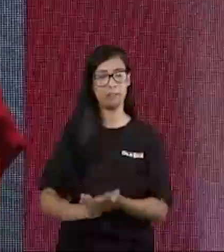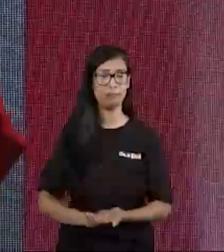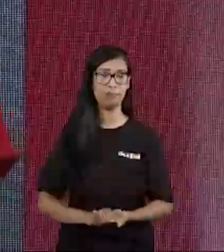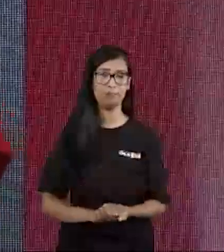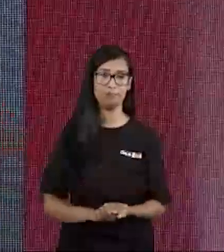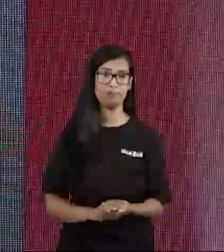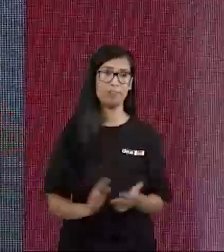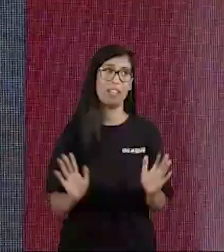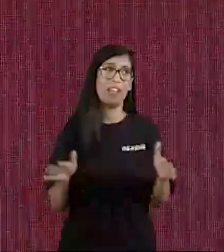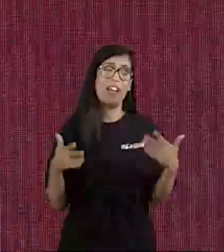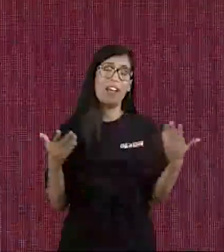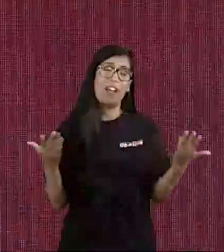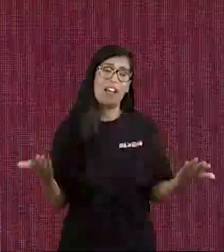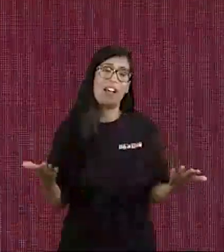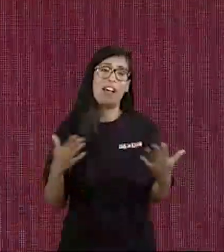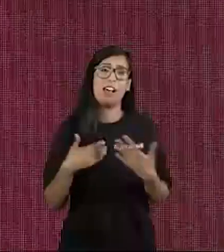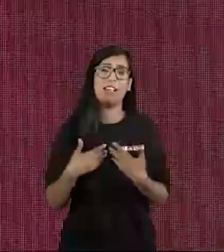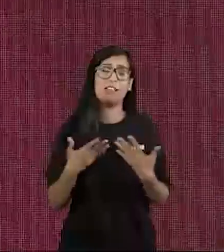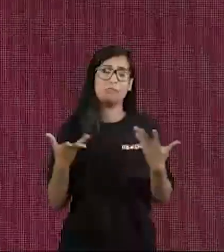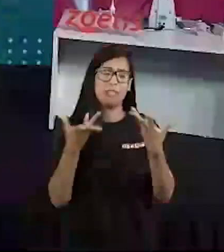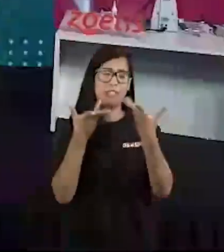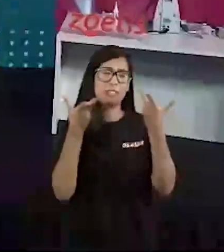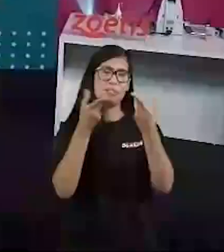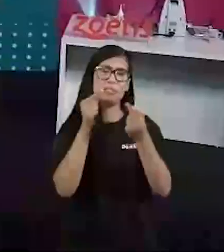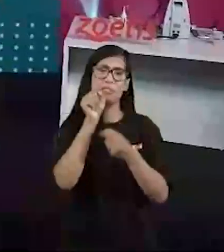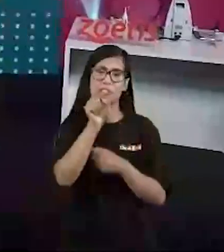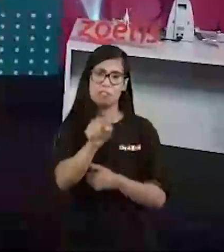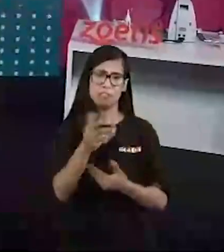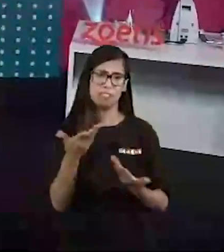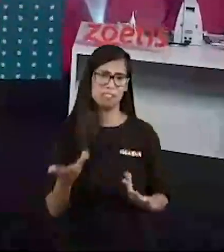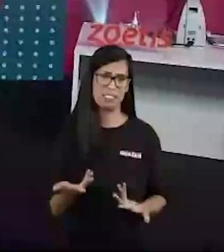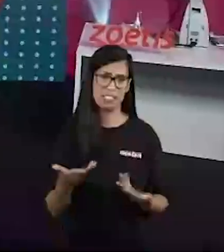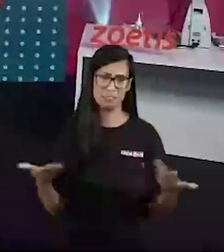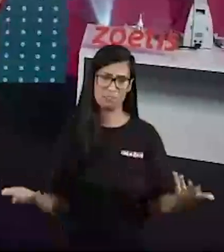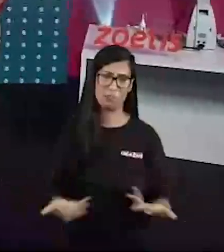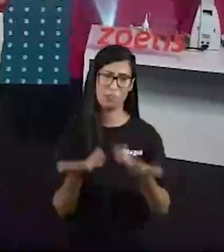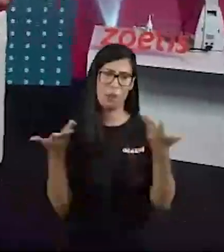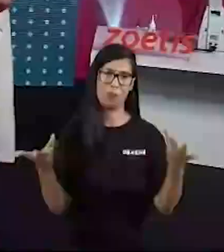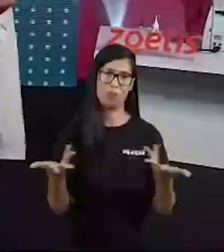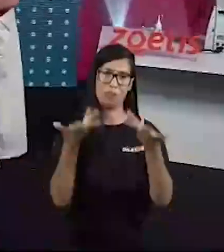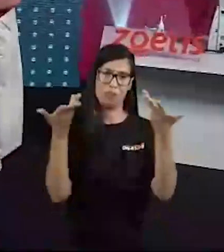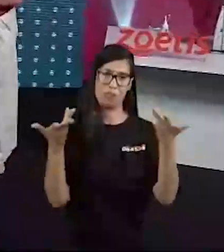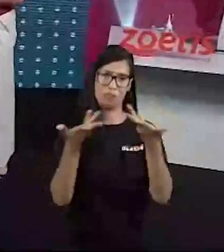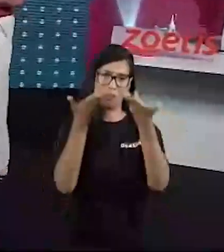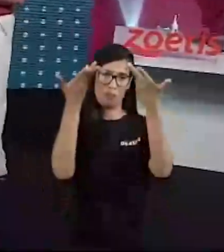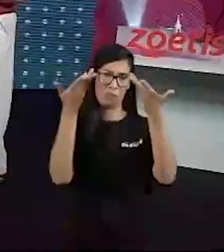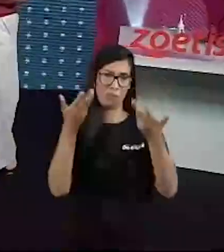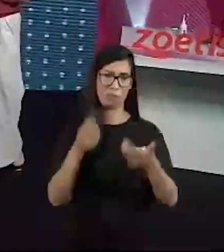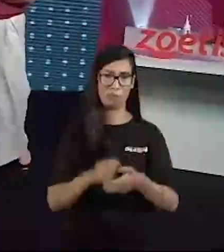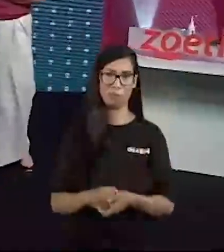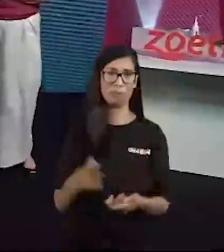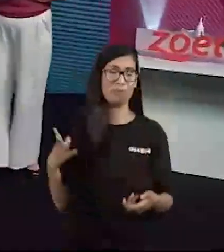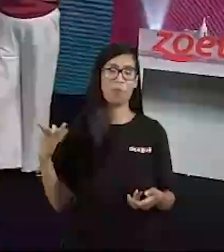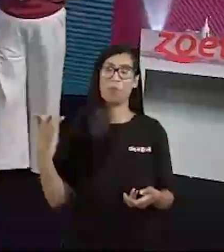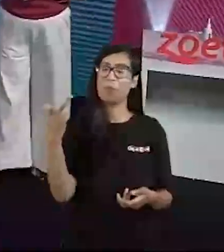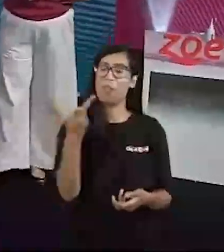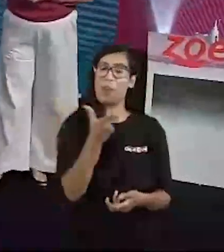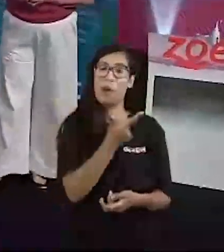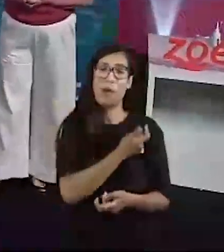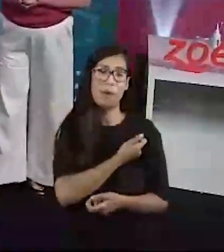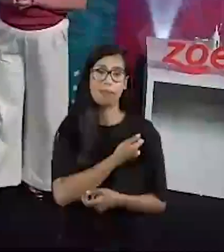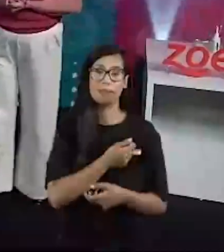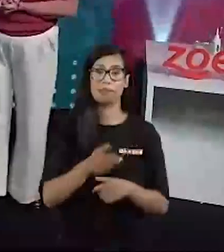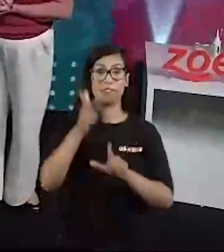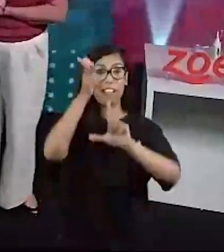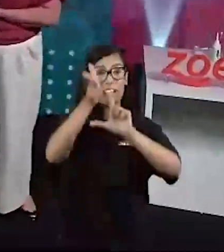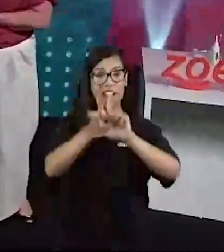Professora, foi um prazer ter você aqui. Prazer a foi gente é meu. só elogios, tanto da equipe das OETs quanto do pessoal que está em casa de fato.